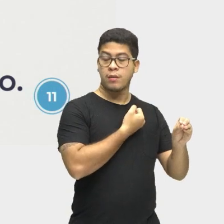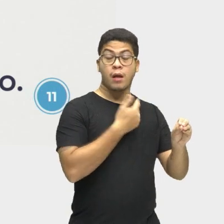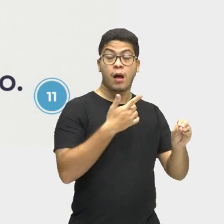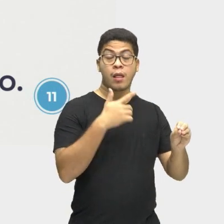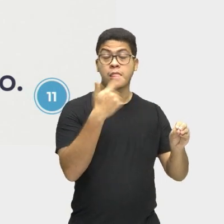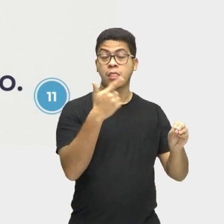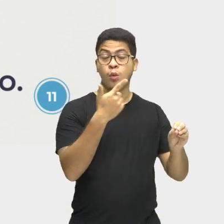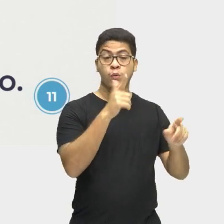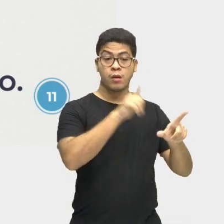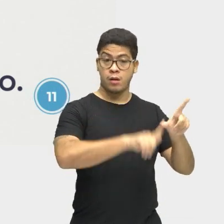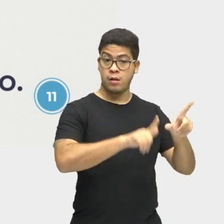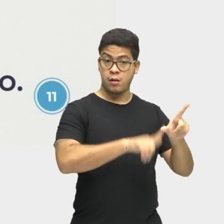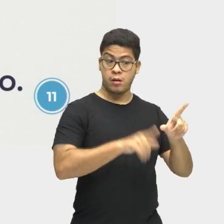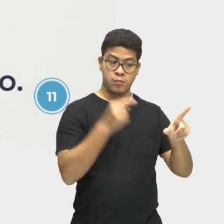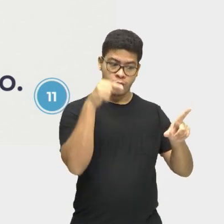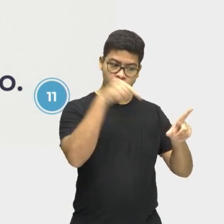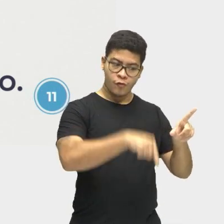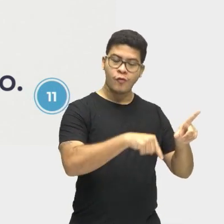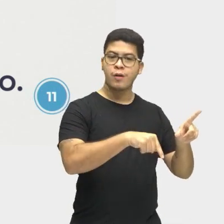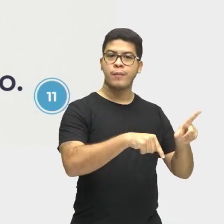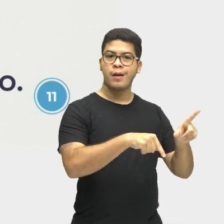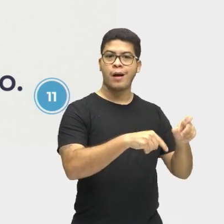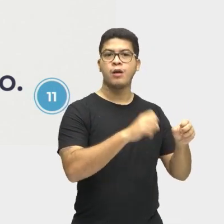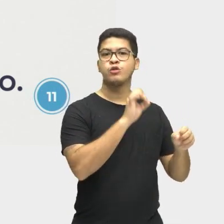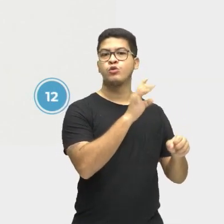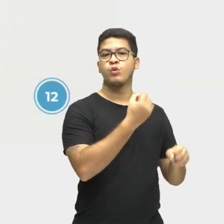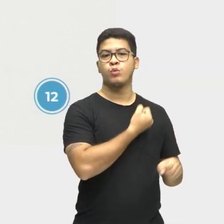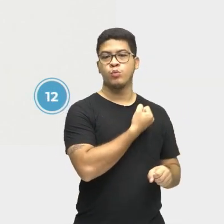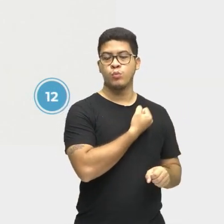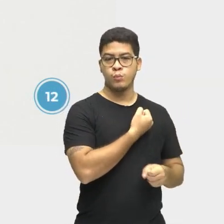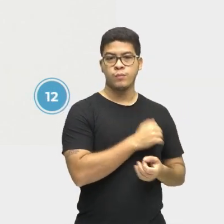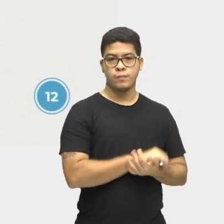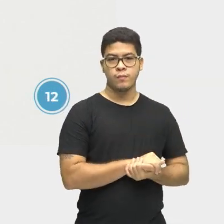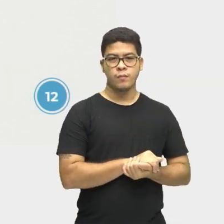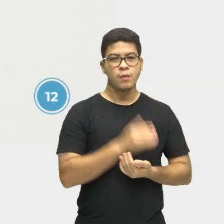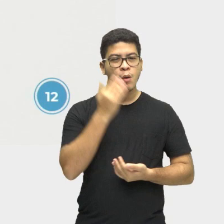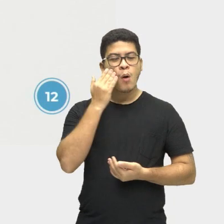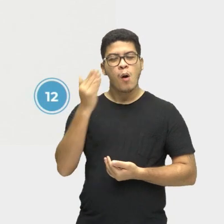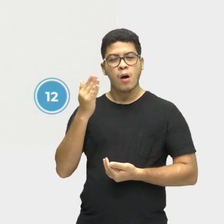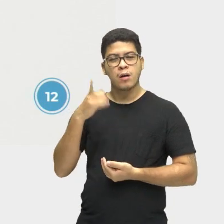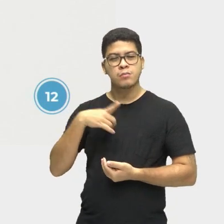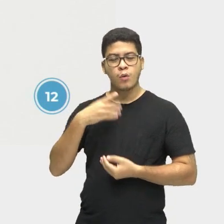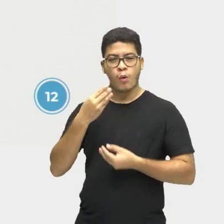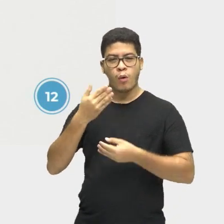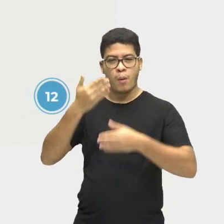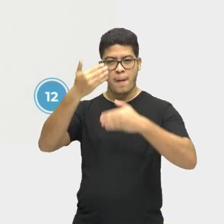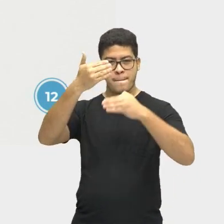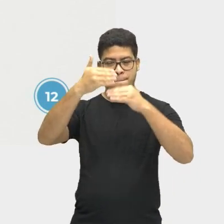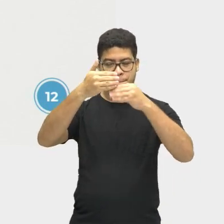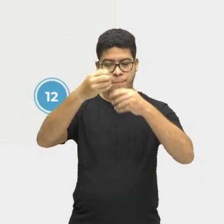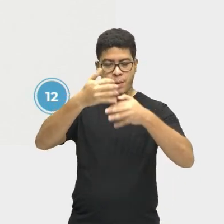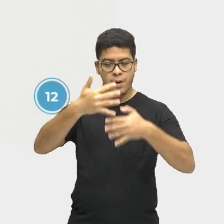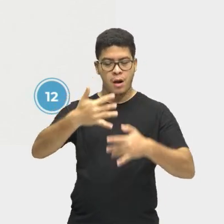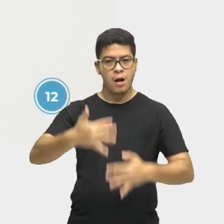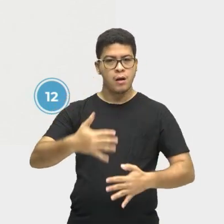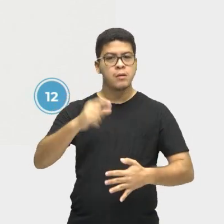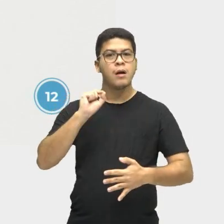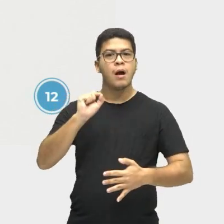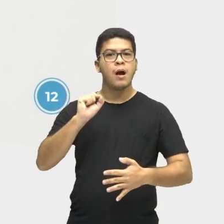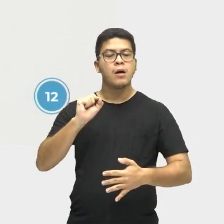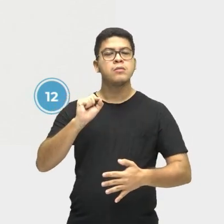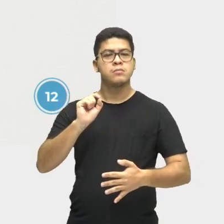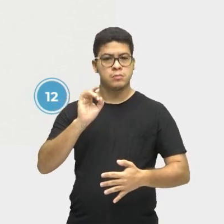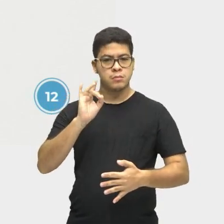né, ficam no segundo membro. Aqui na próxima cartela nós temos a resolução, né, que nós acabamos de fazer,